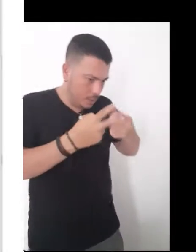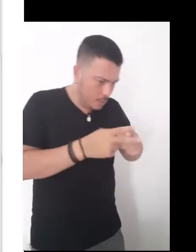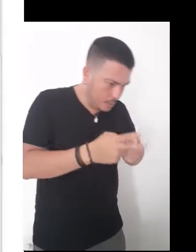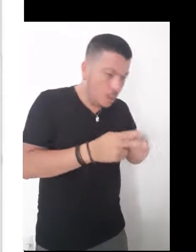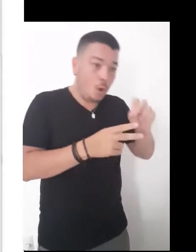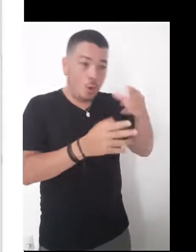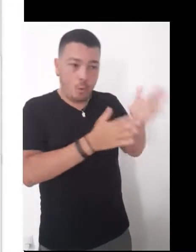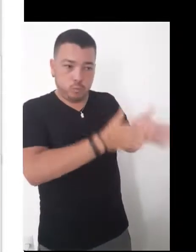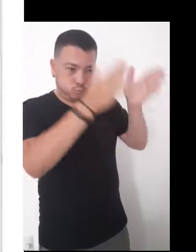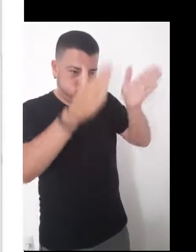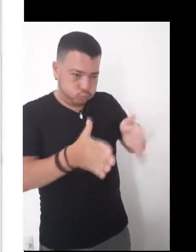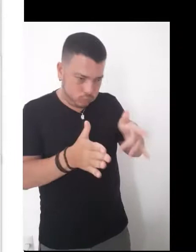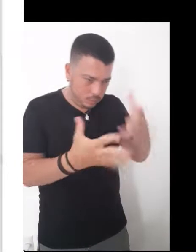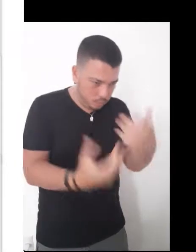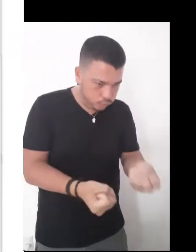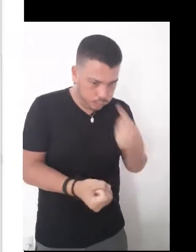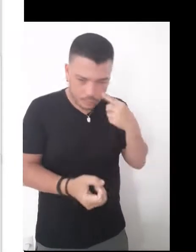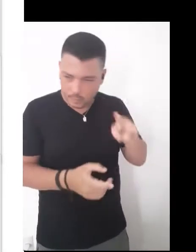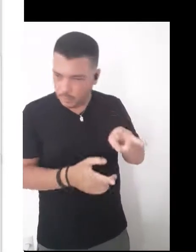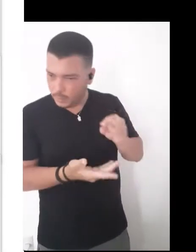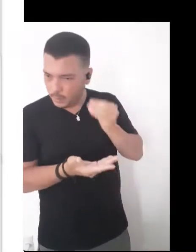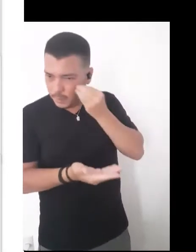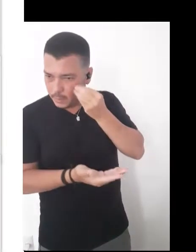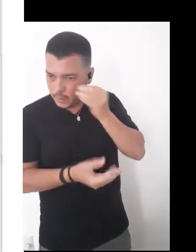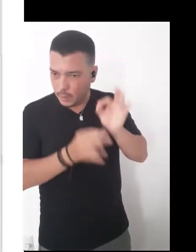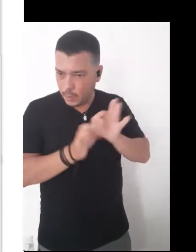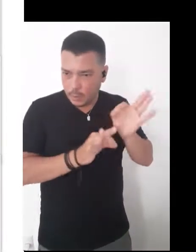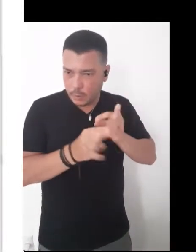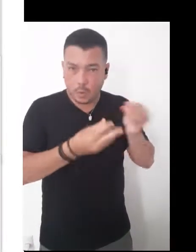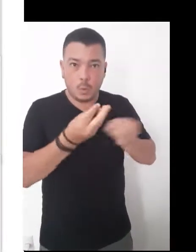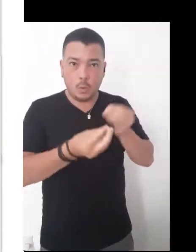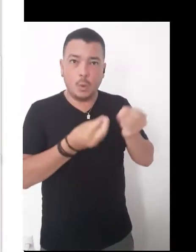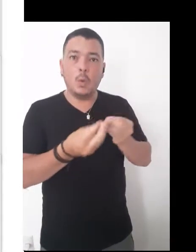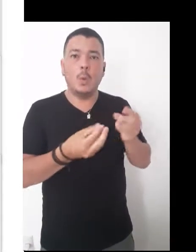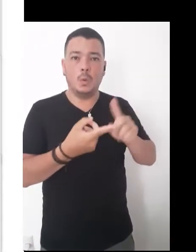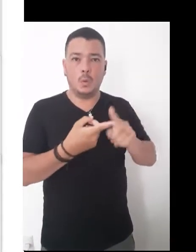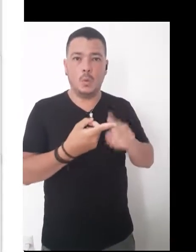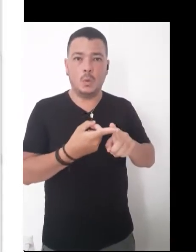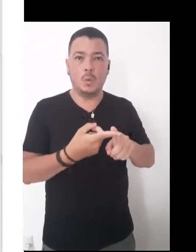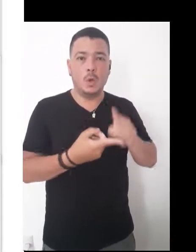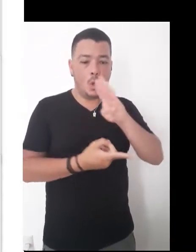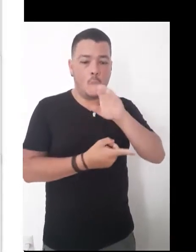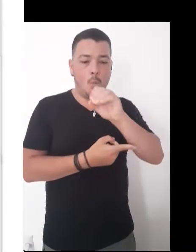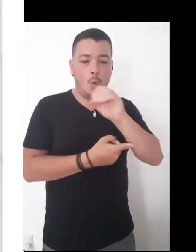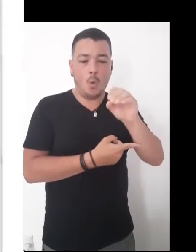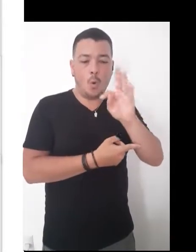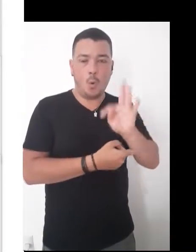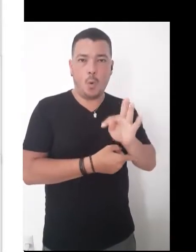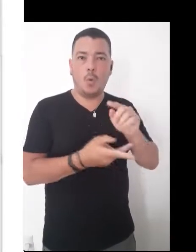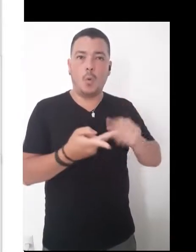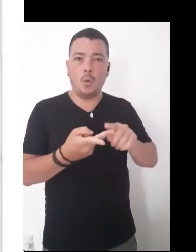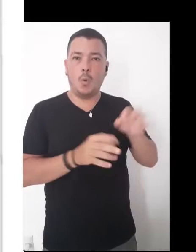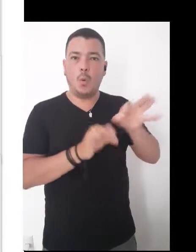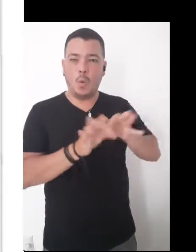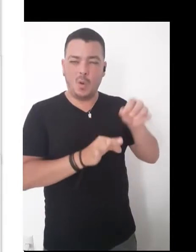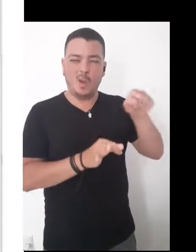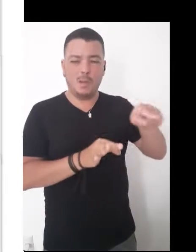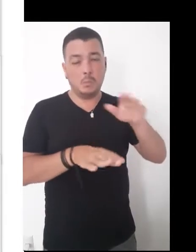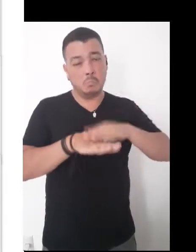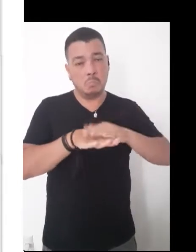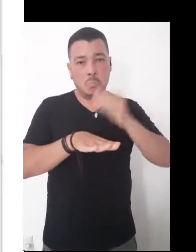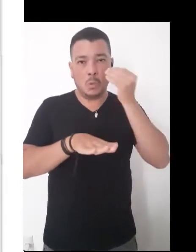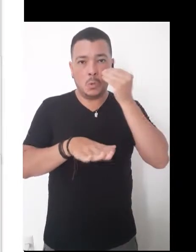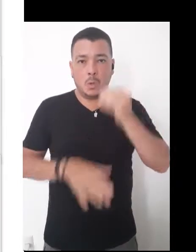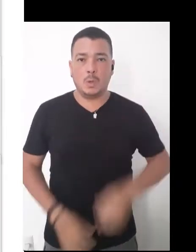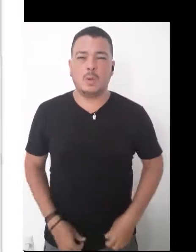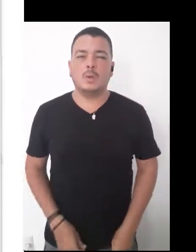instalava, pegava um pendrive, criava um pendrive de instalação do sistema operacional, dava o boot, configurava a BIOS, instalava o sistema operacional. Que foi